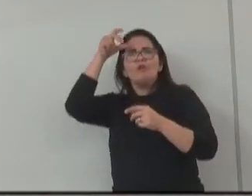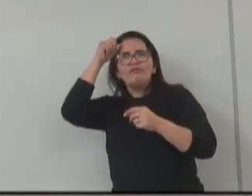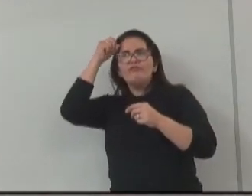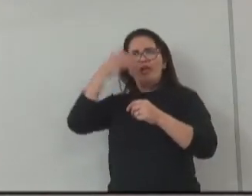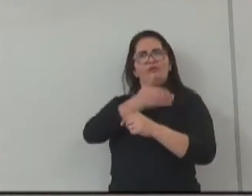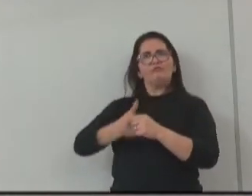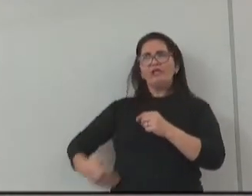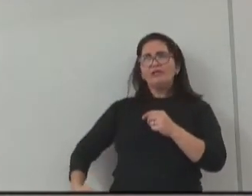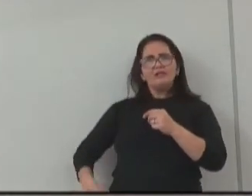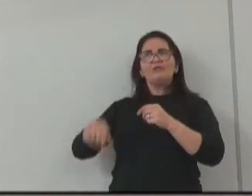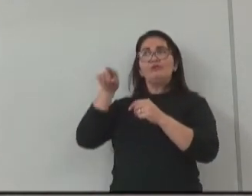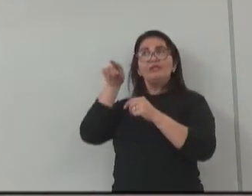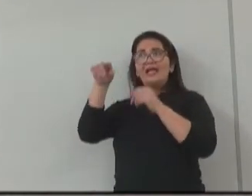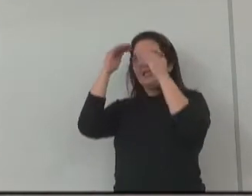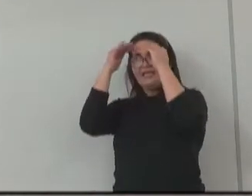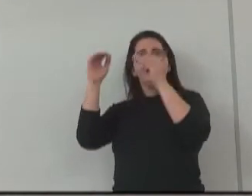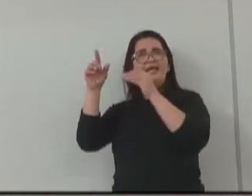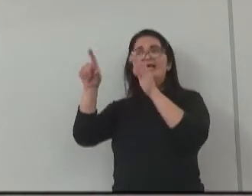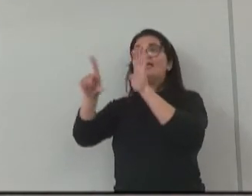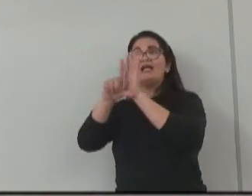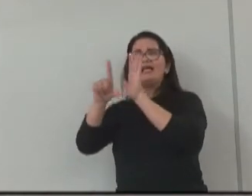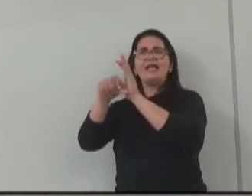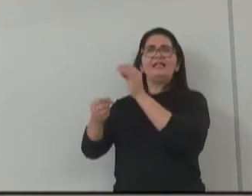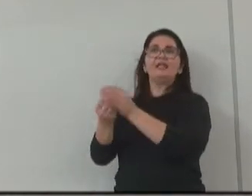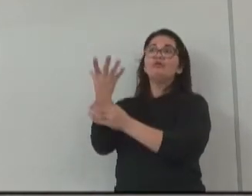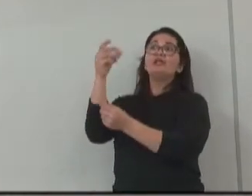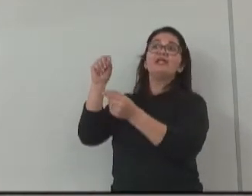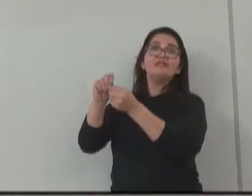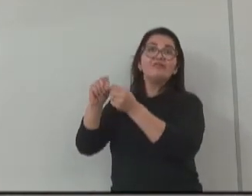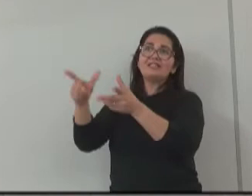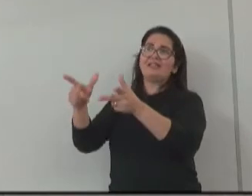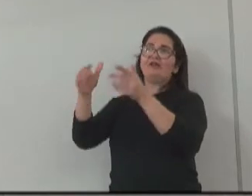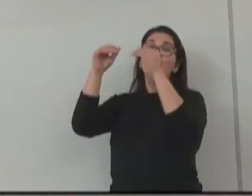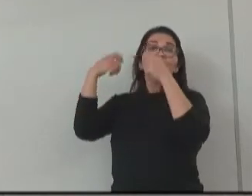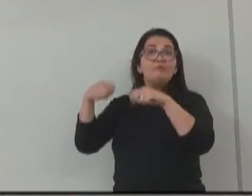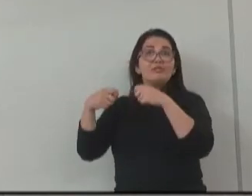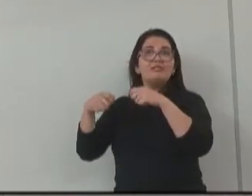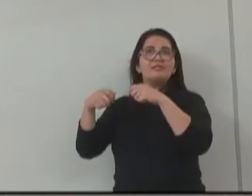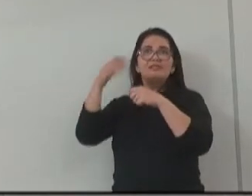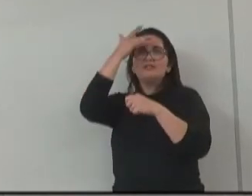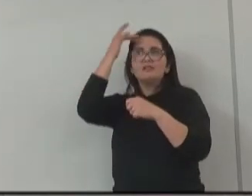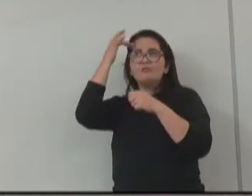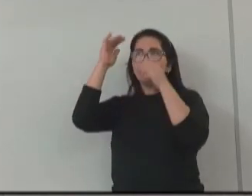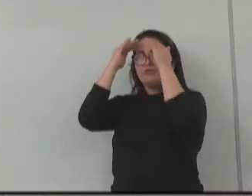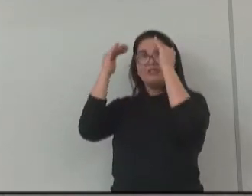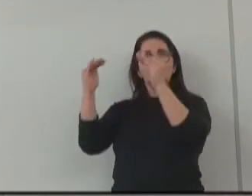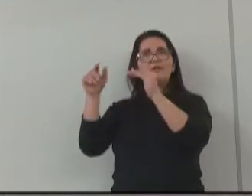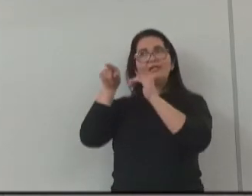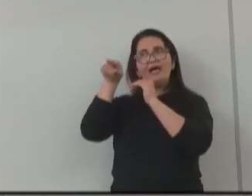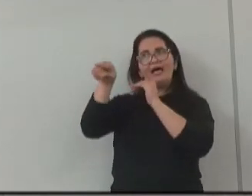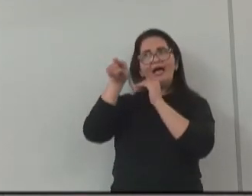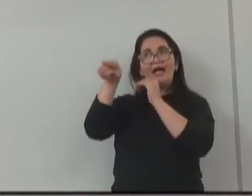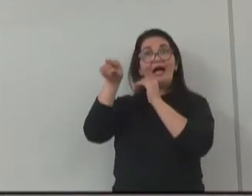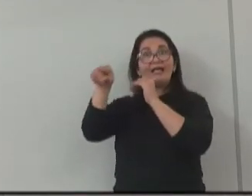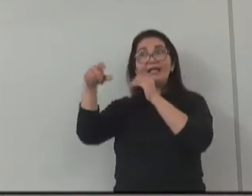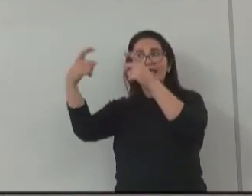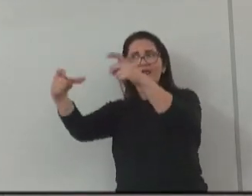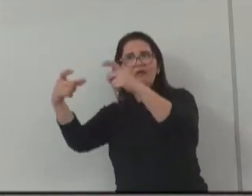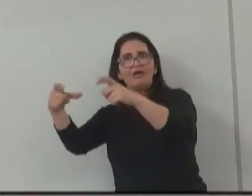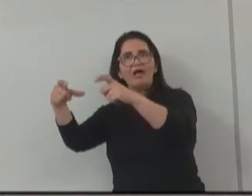tem essa delimitação onde que é respeitado quem está ali dando ordens nesse